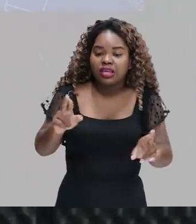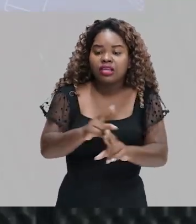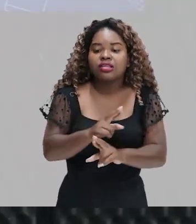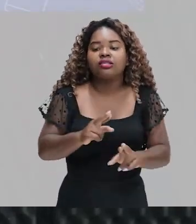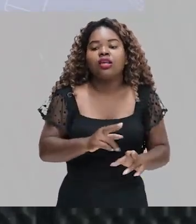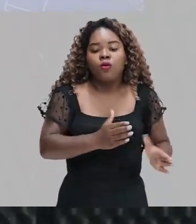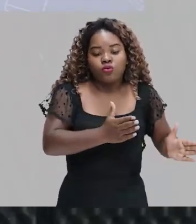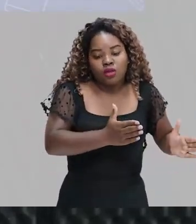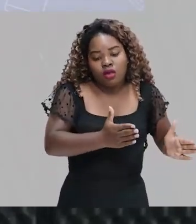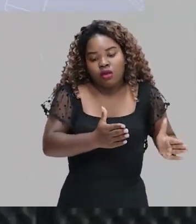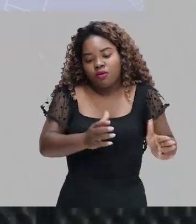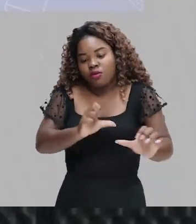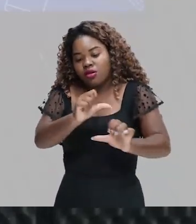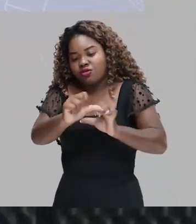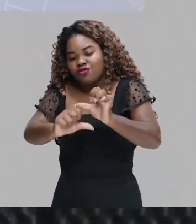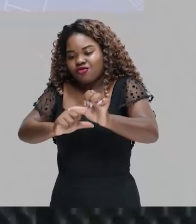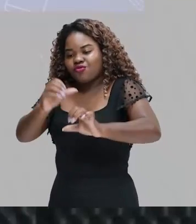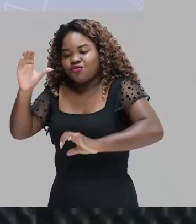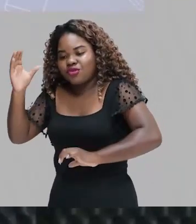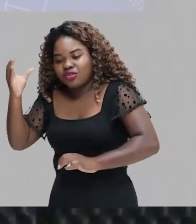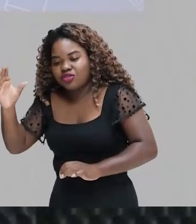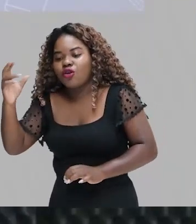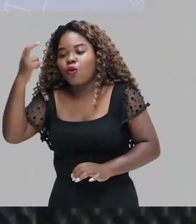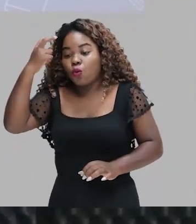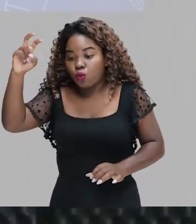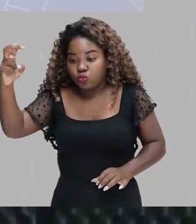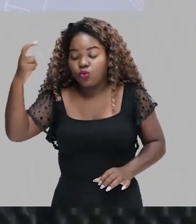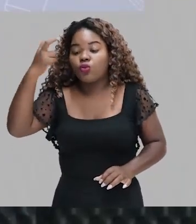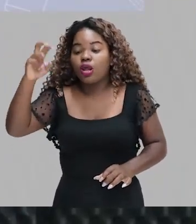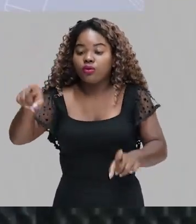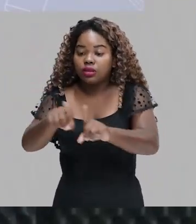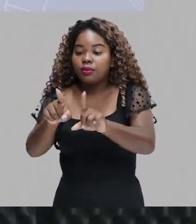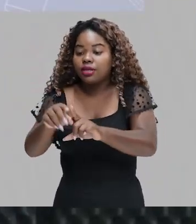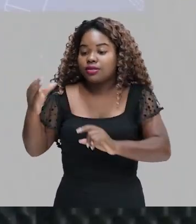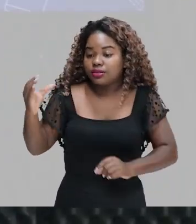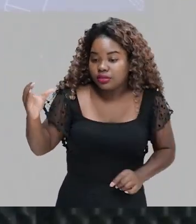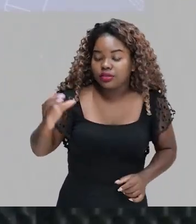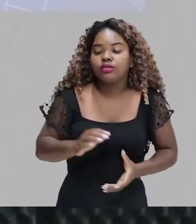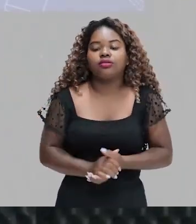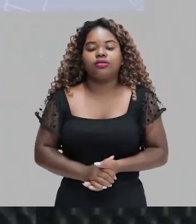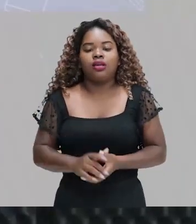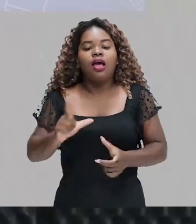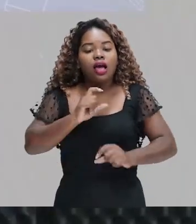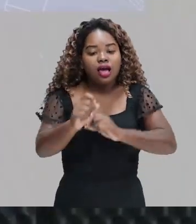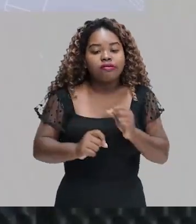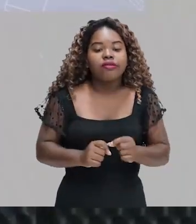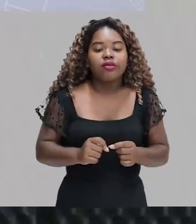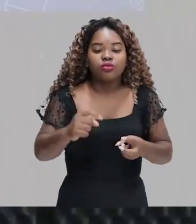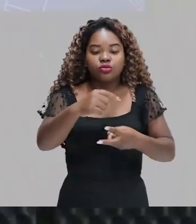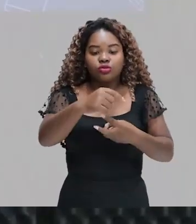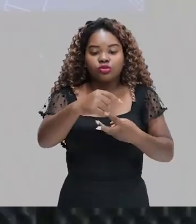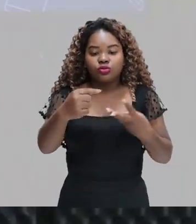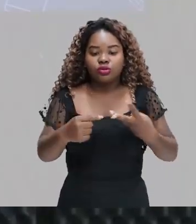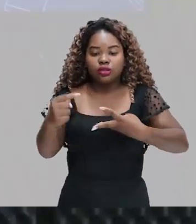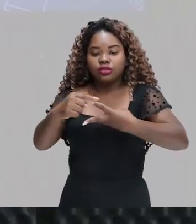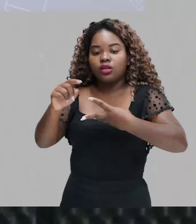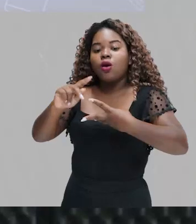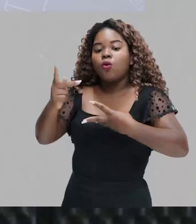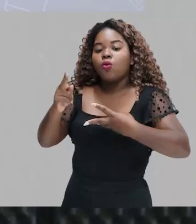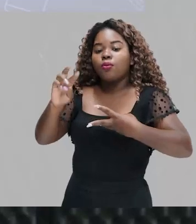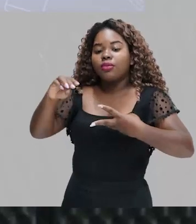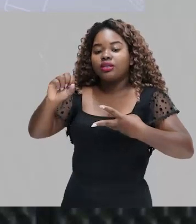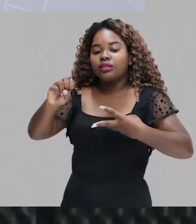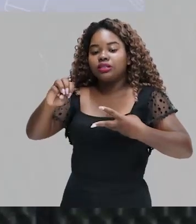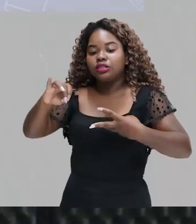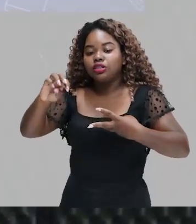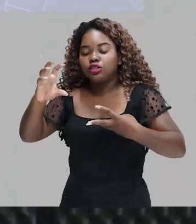mudança cultural e científica. Racionalismo, humanismo, antropocentrismo. 3 palavras que tem que ficar na cabeça de vocês.